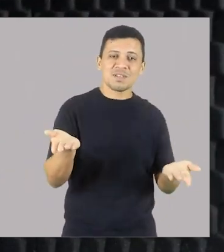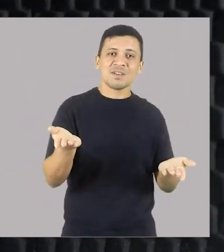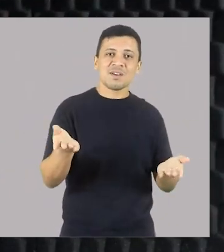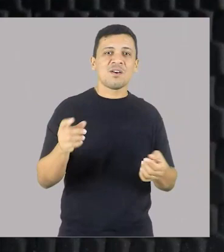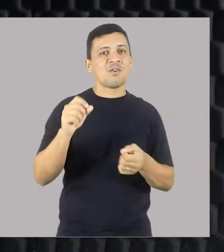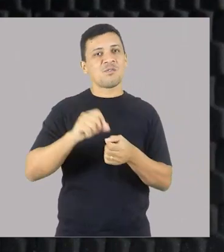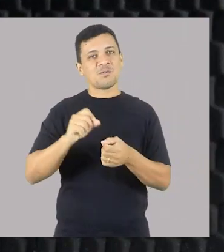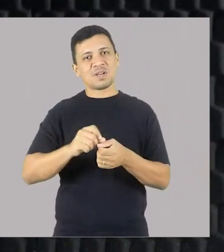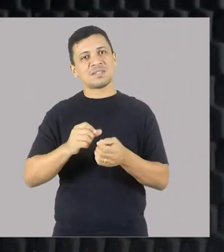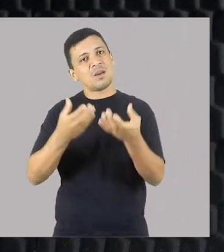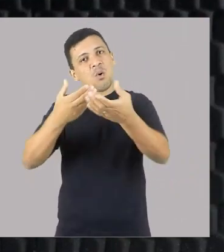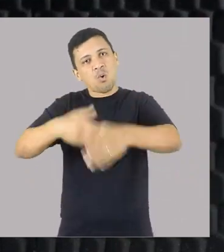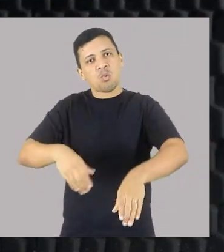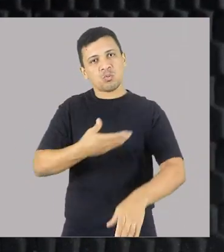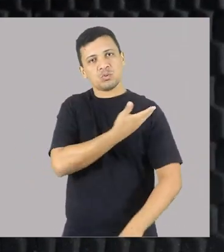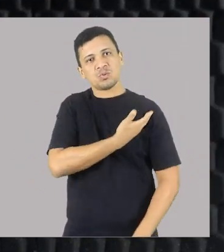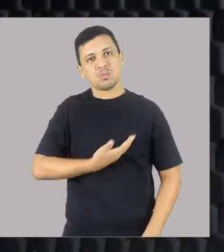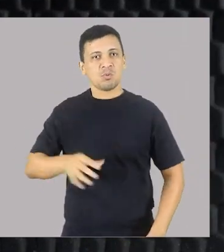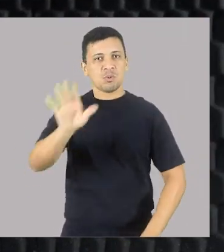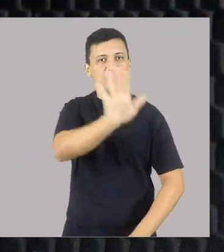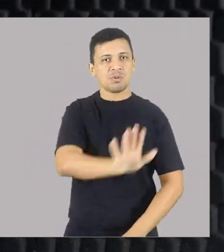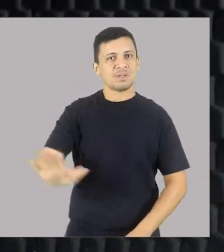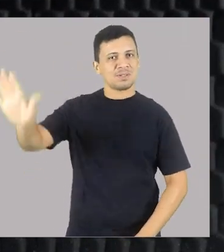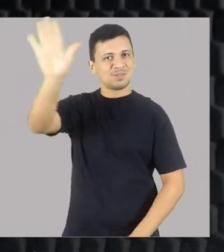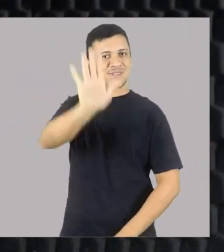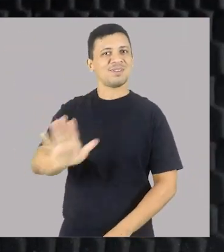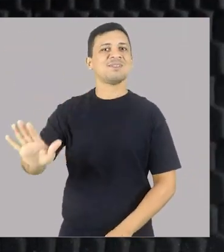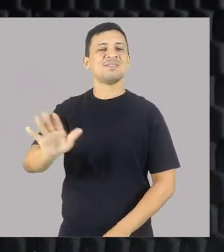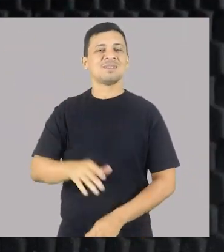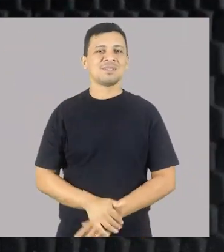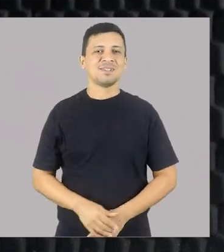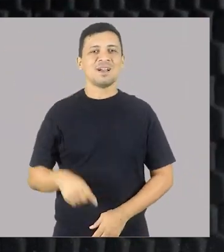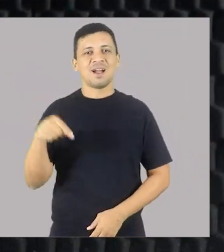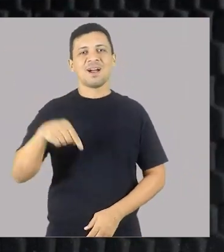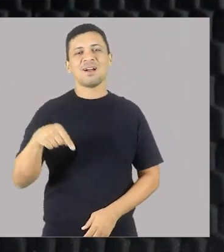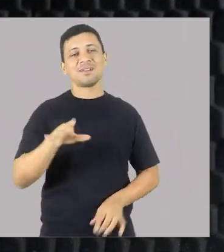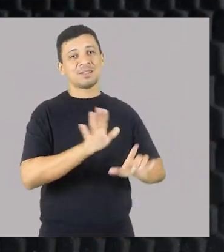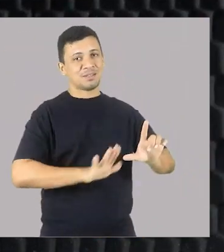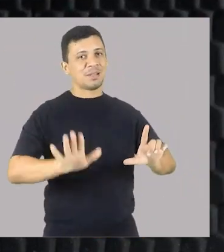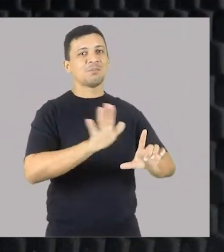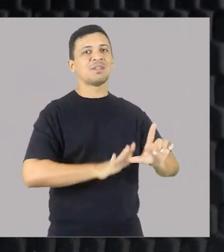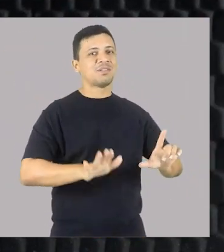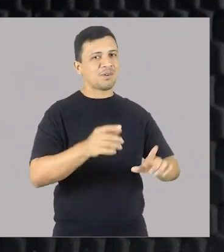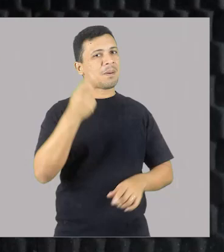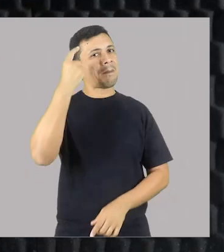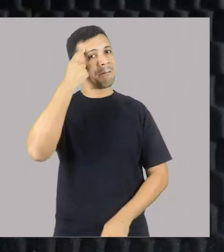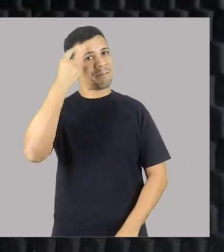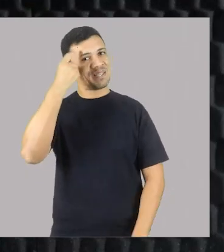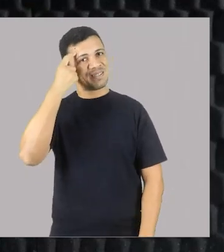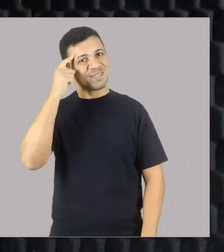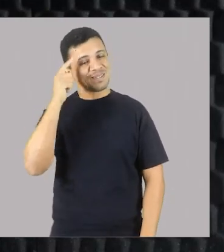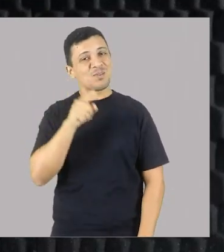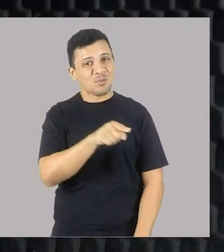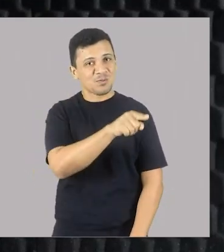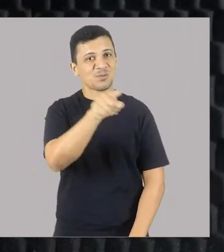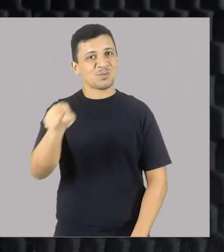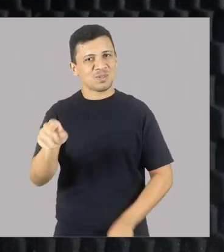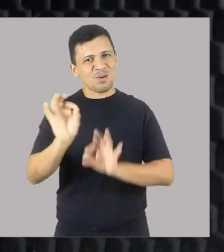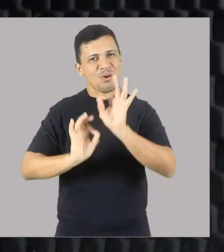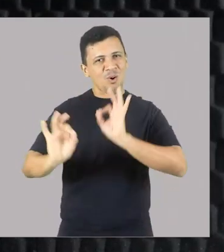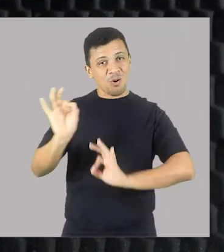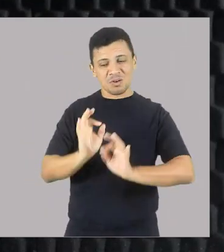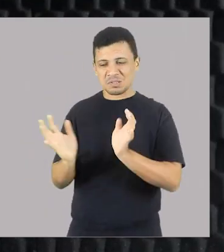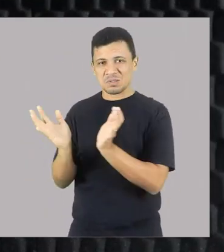do Enem, o concurso nacional. Nós aqui da plataforma, preocupados com você, escalamos uma